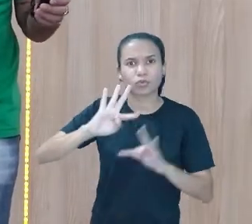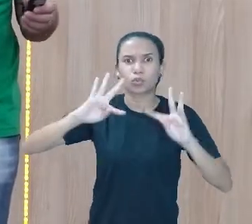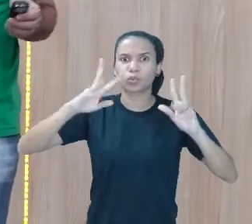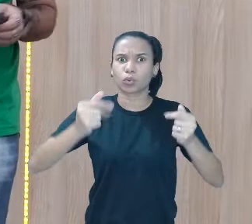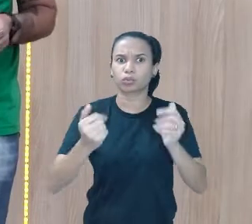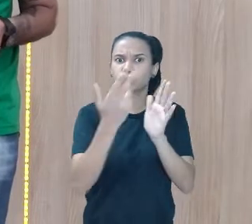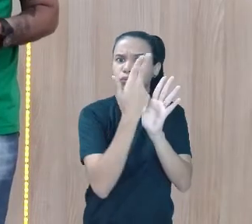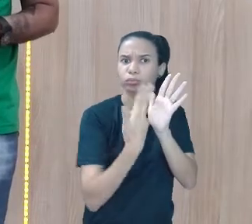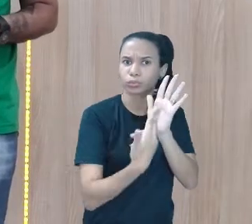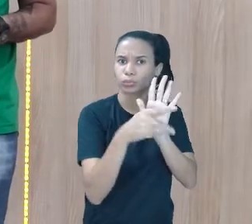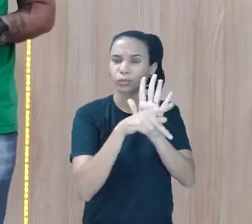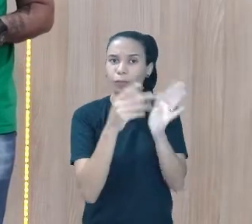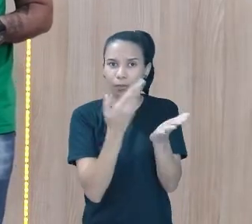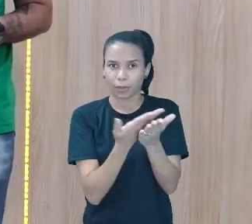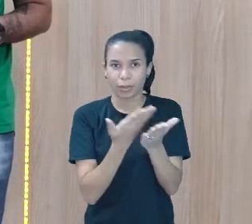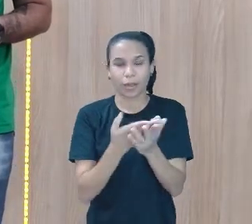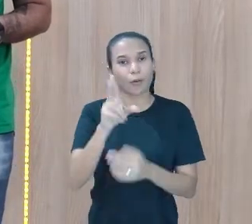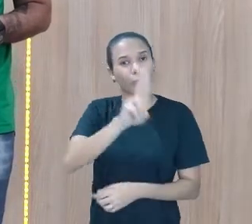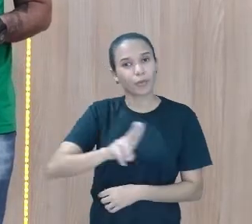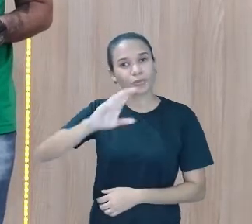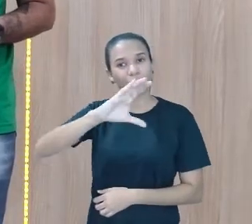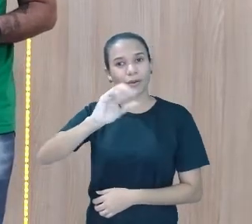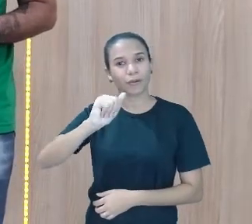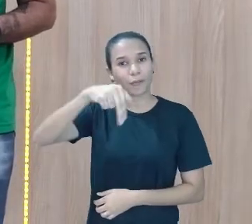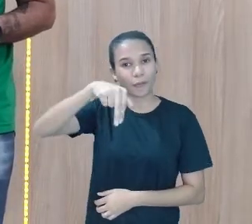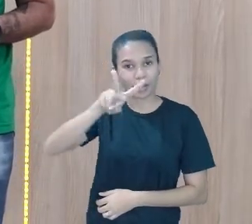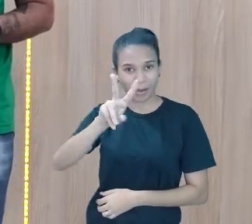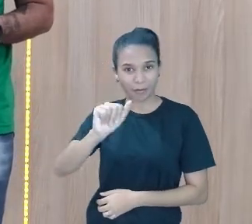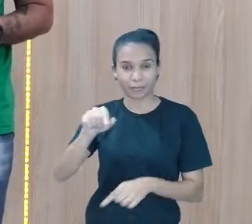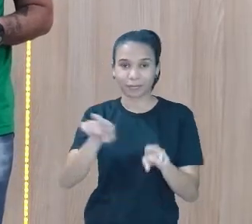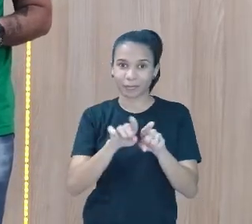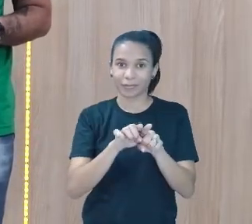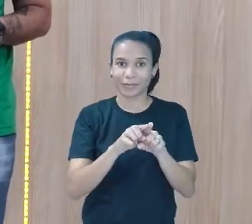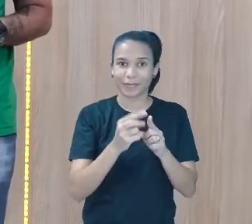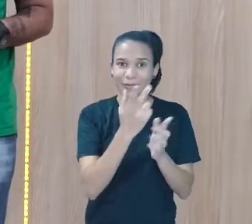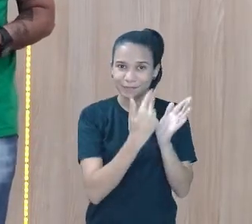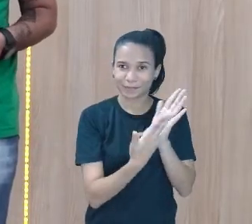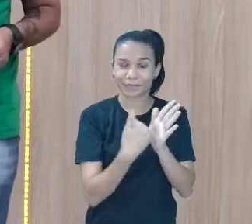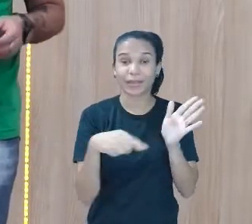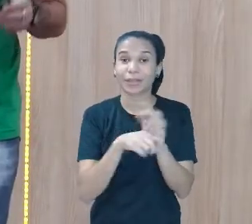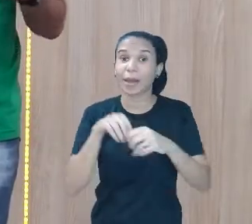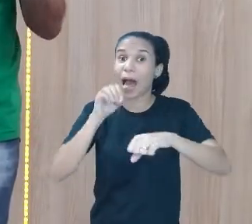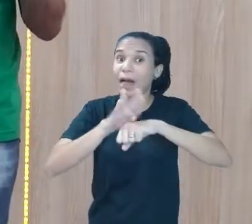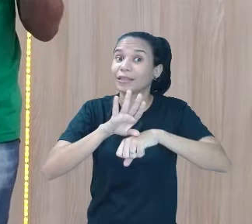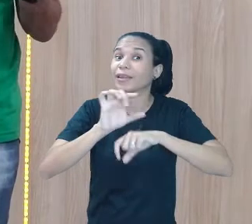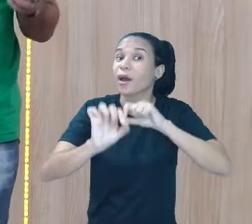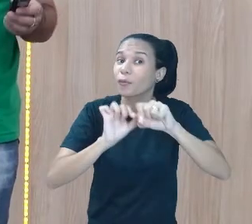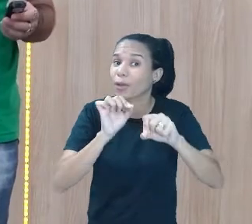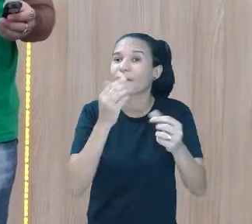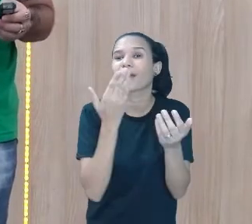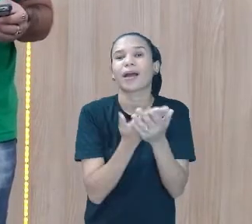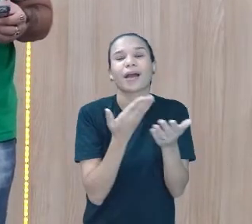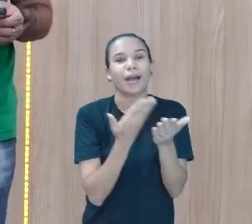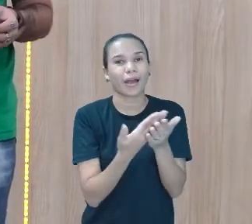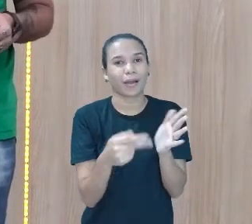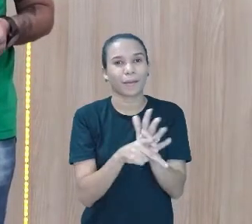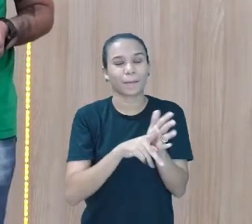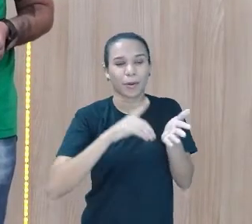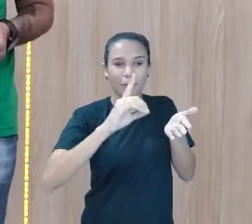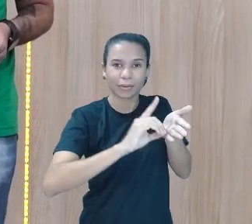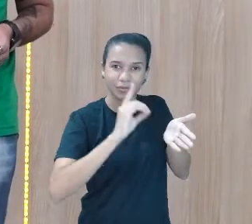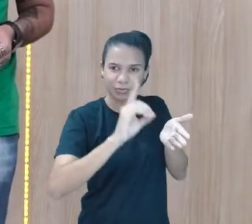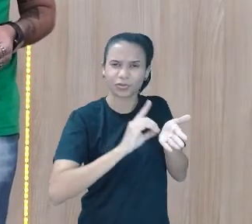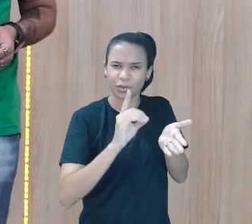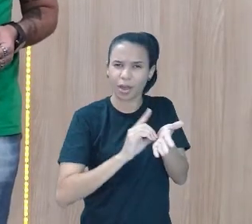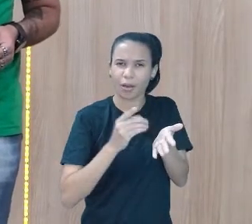as animações dessa aula são feitas no Canva e o avatar do Bitmoji. E aquele recadinho, né? Ou seja, a nossa aula no formato